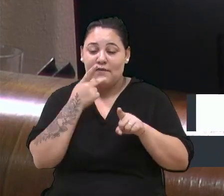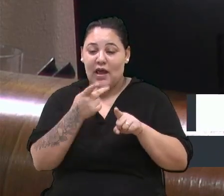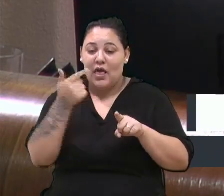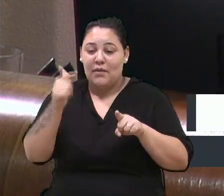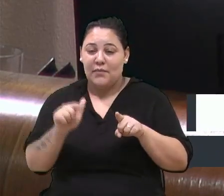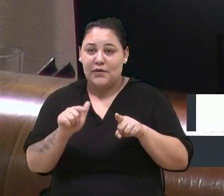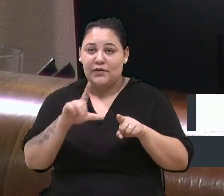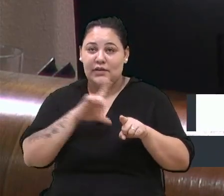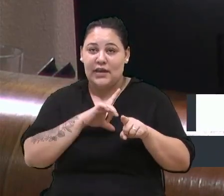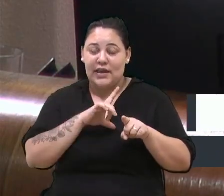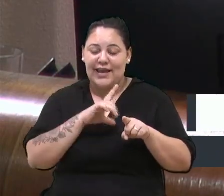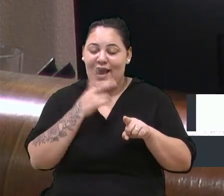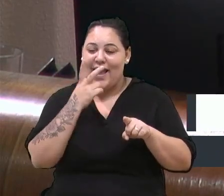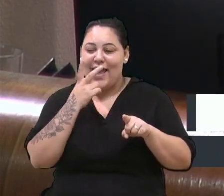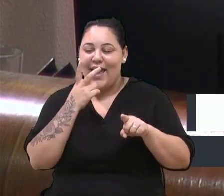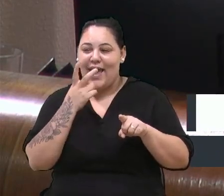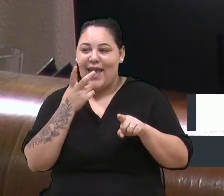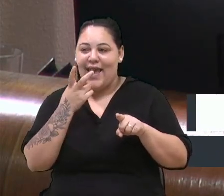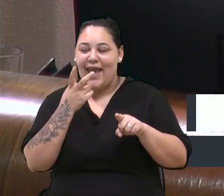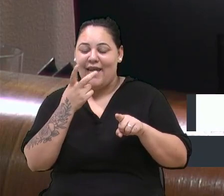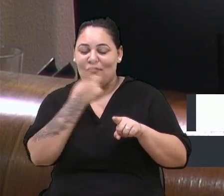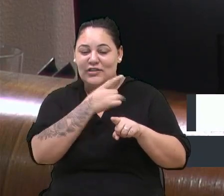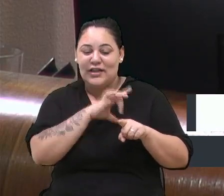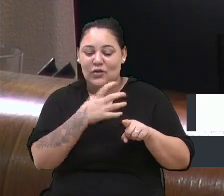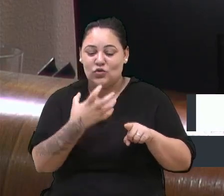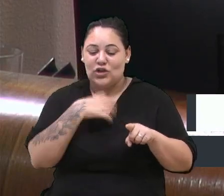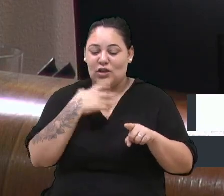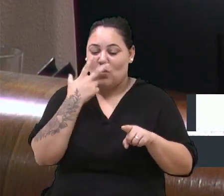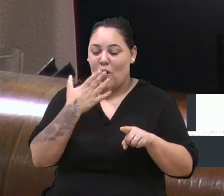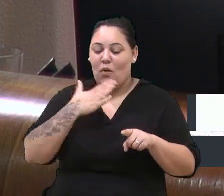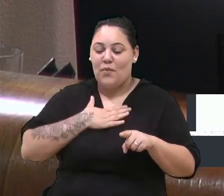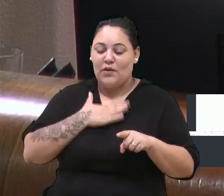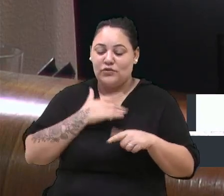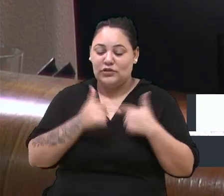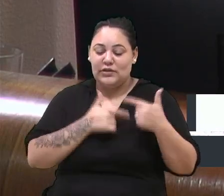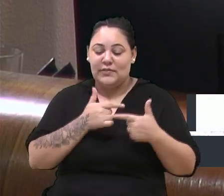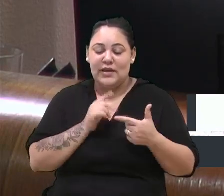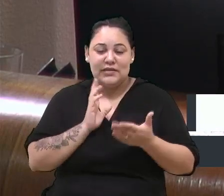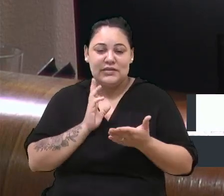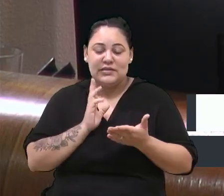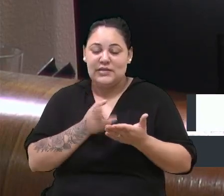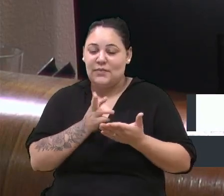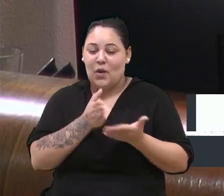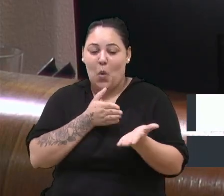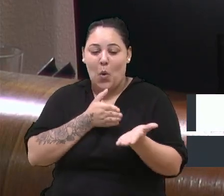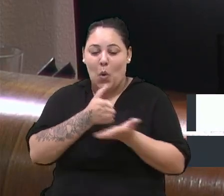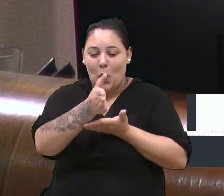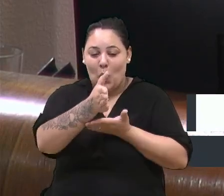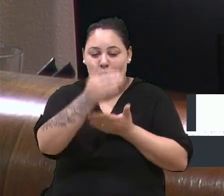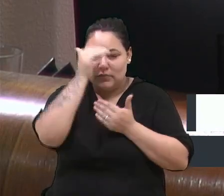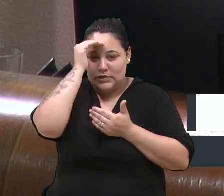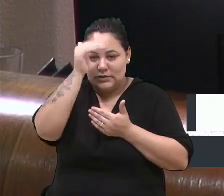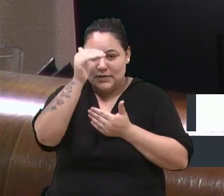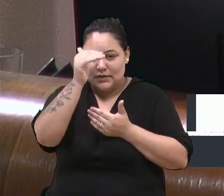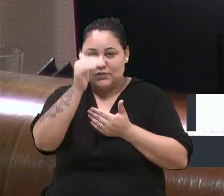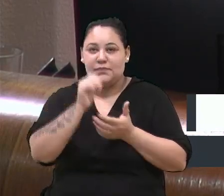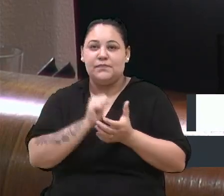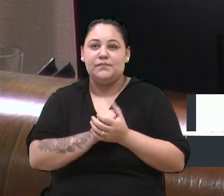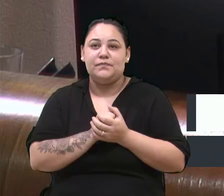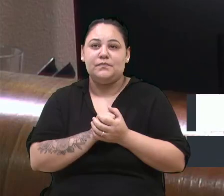minha forma de entender e de trabalhar as questões que eu acho importantes. Sempre com lealdade, com fidelidade, mas não com